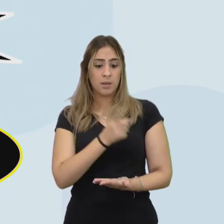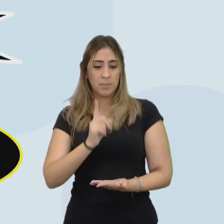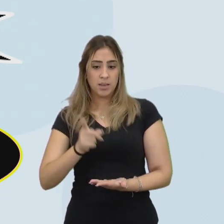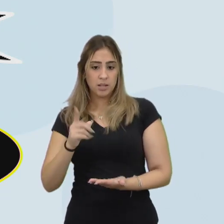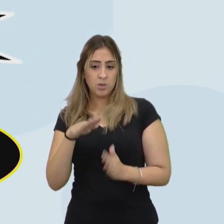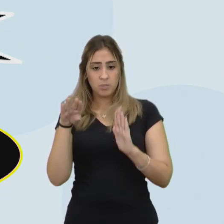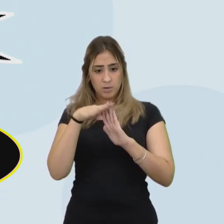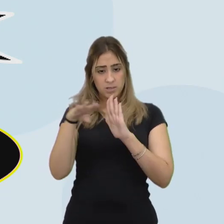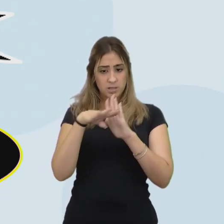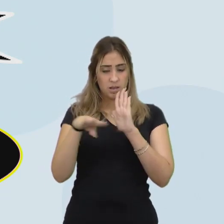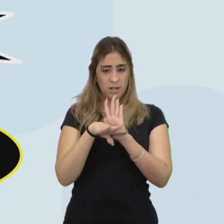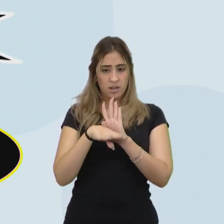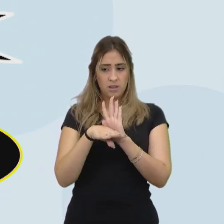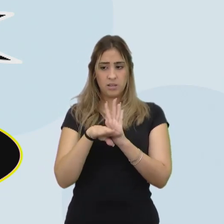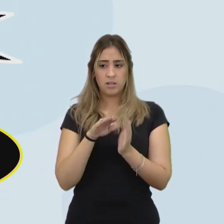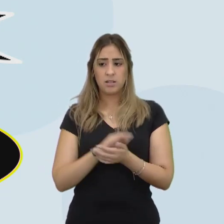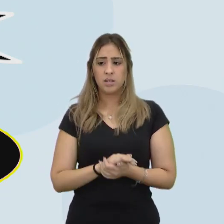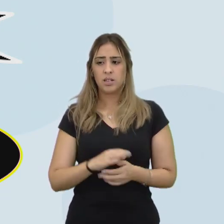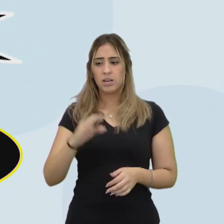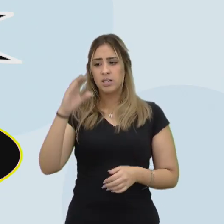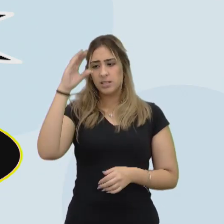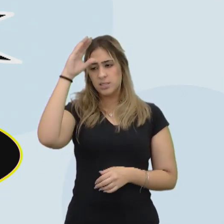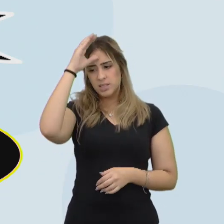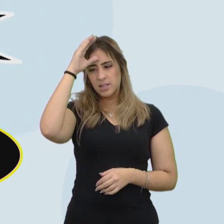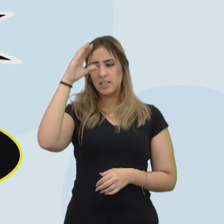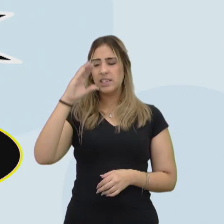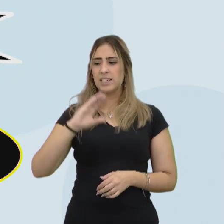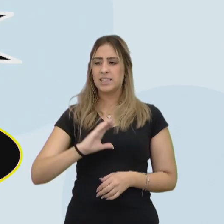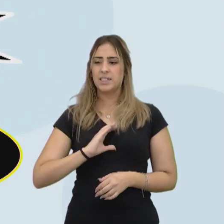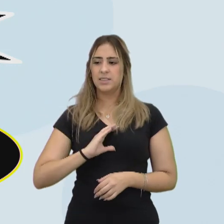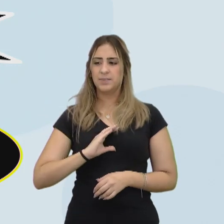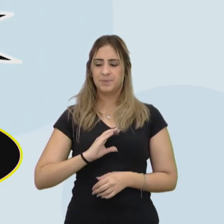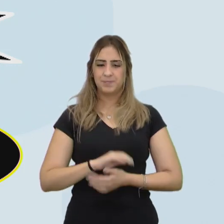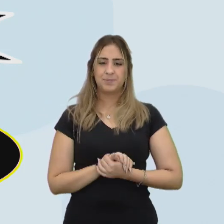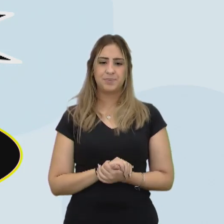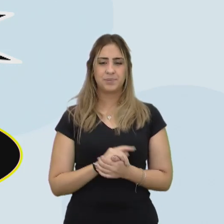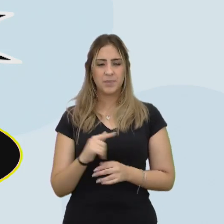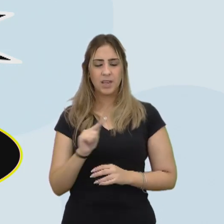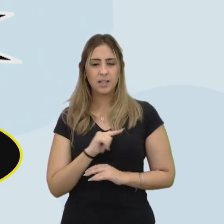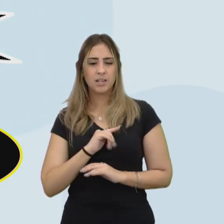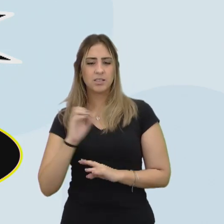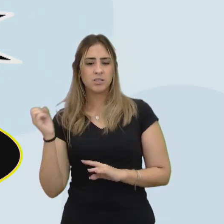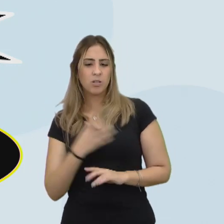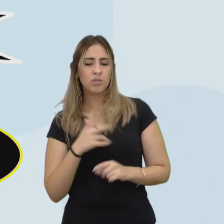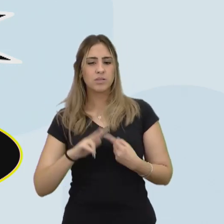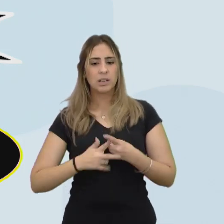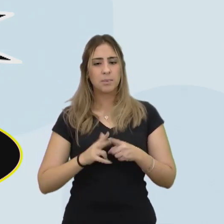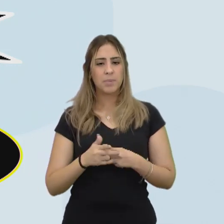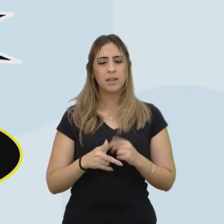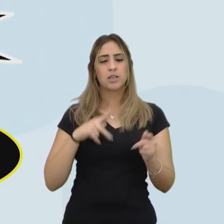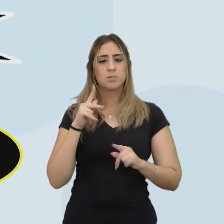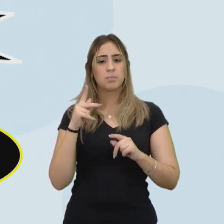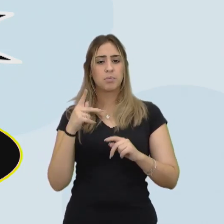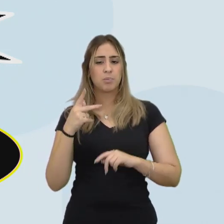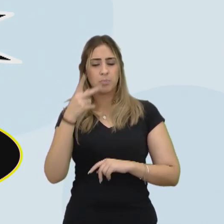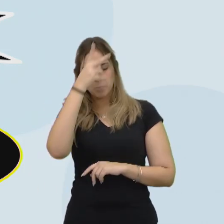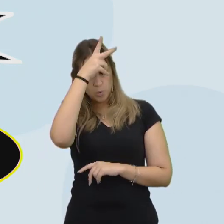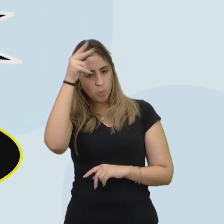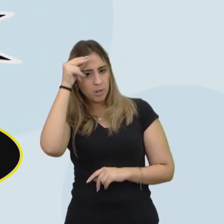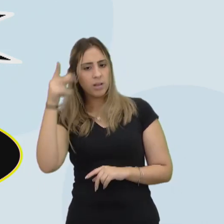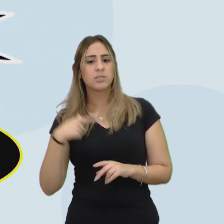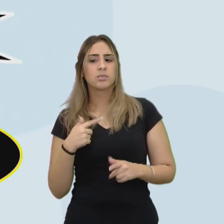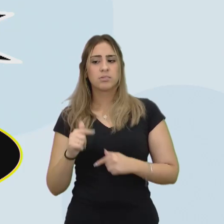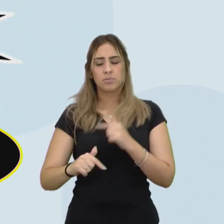de cidadanias, a gente tem aqui uma elite dominadora que tem as melhores ferramentas públicas, ambientes,